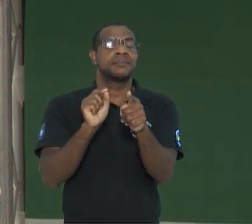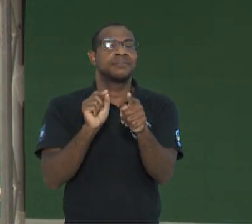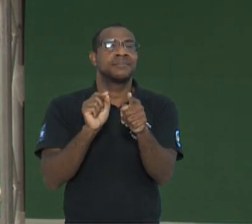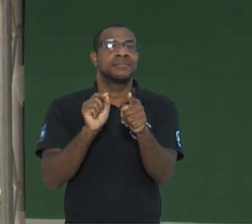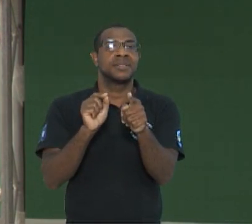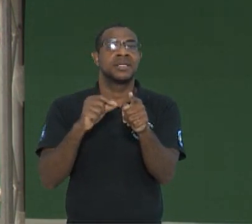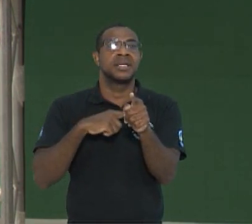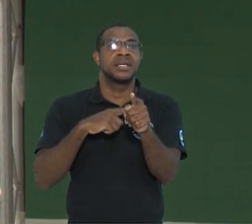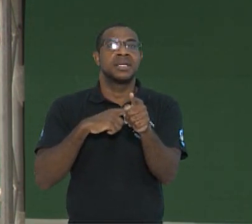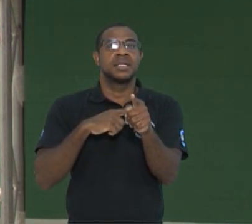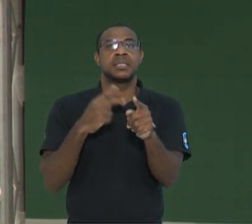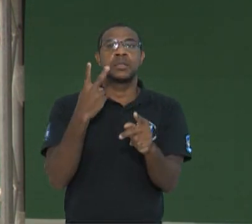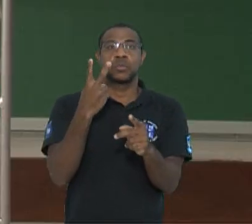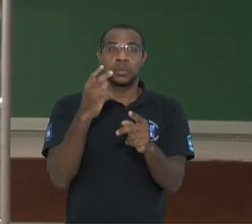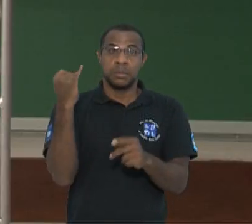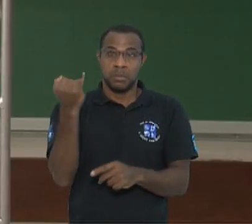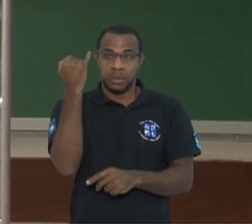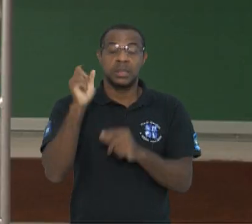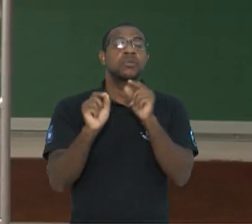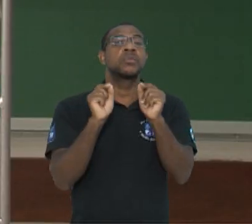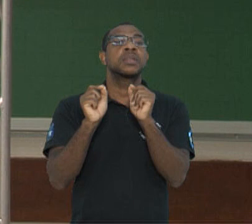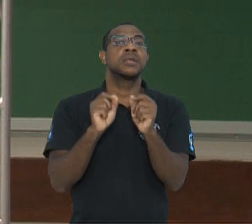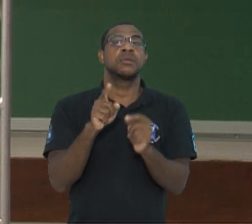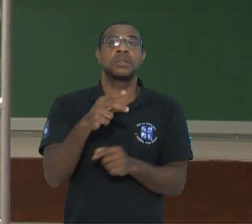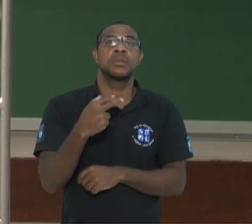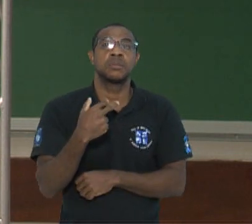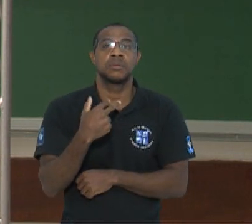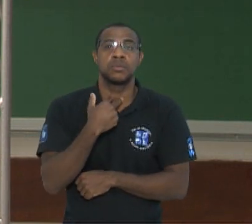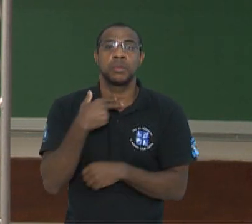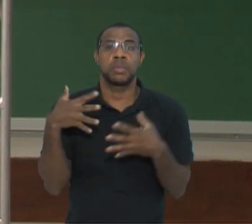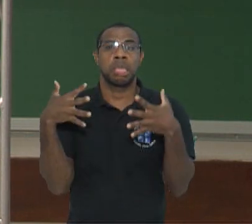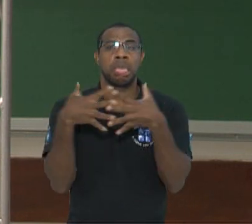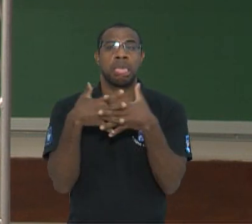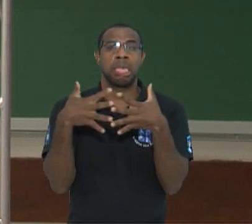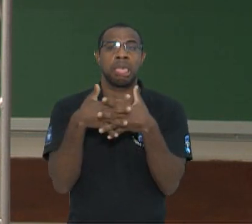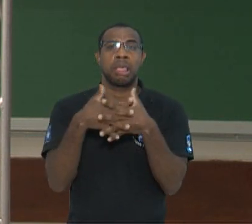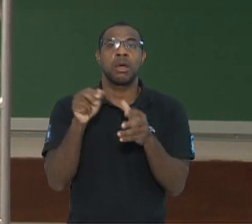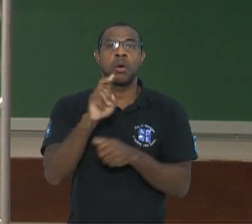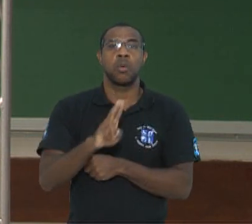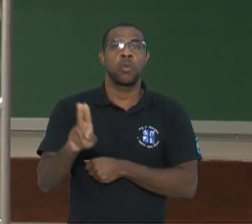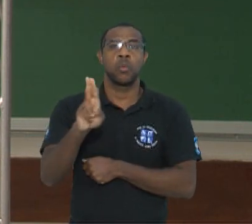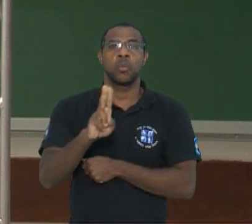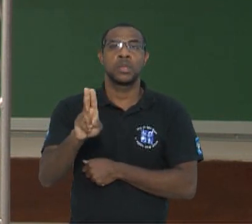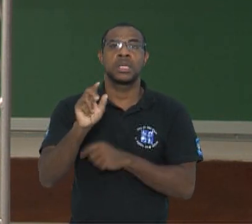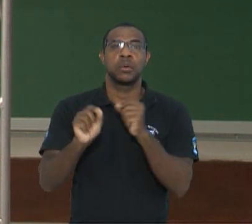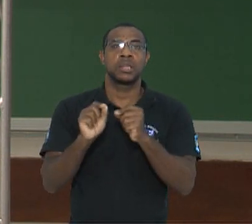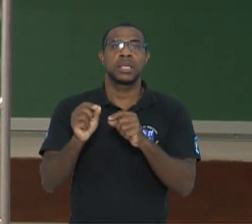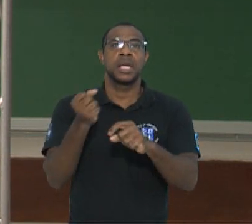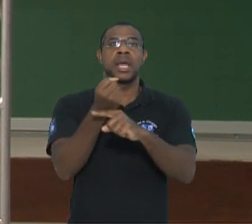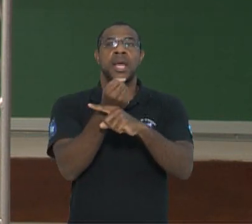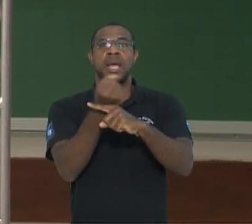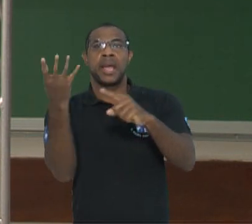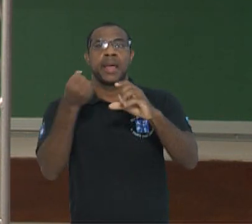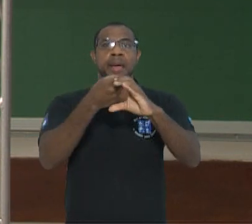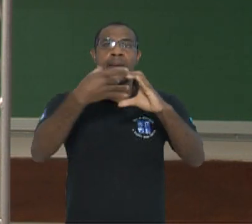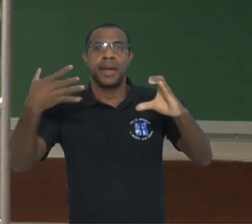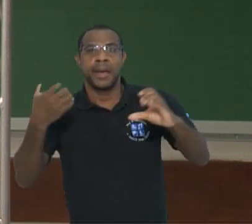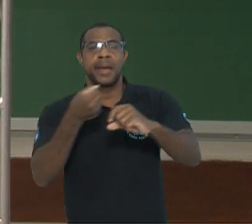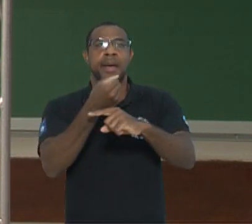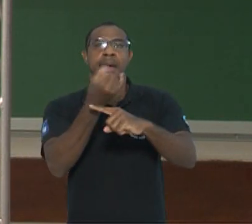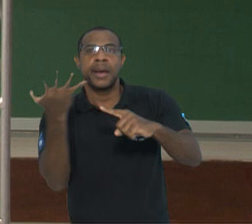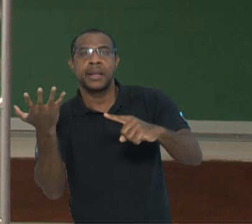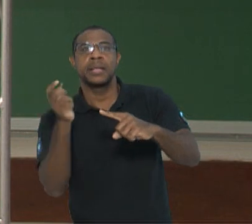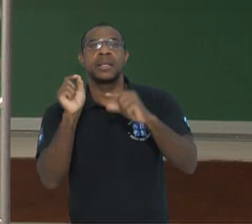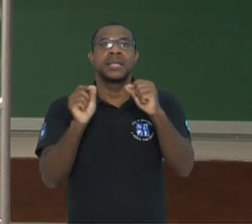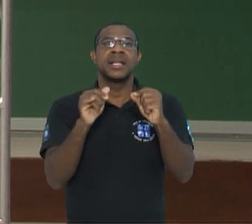são duas condições importantes, tá? Você não pode confundir, usar essas equações de assíntotas quando